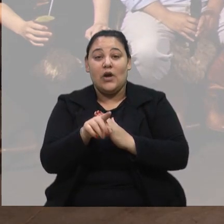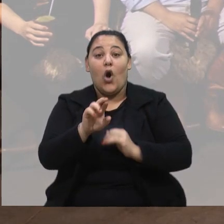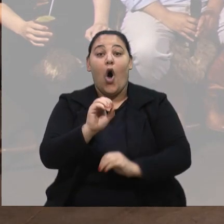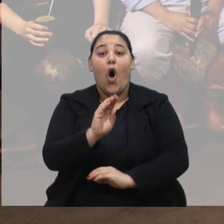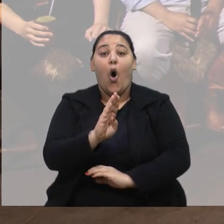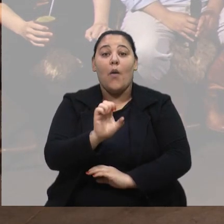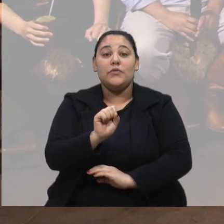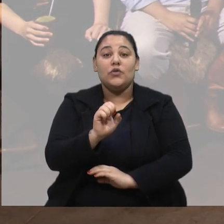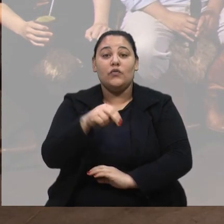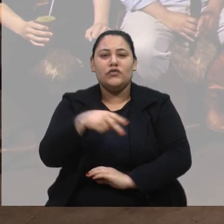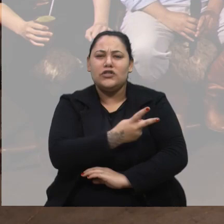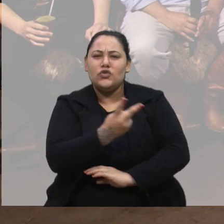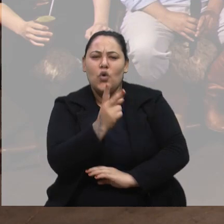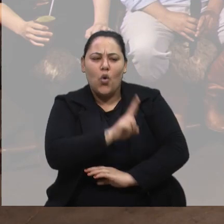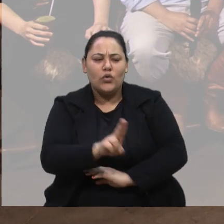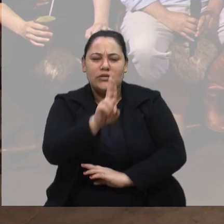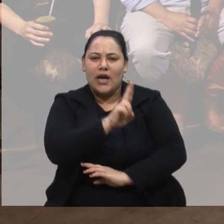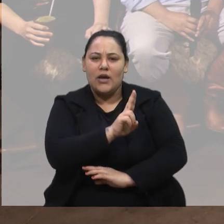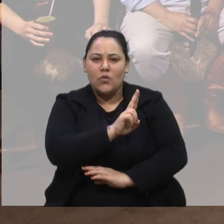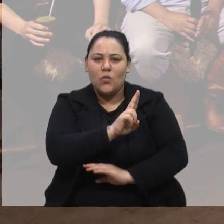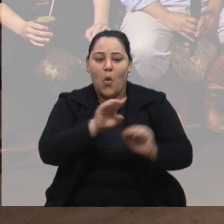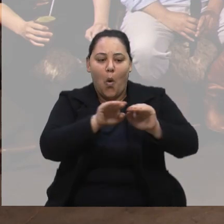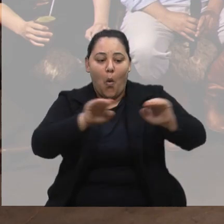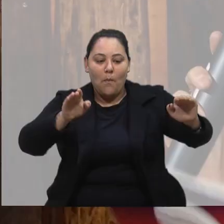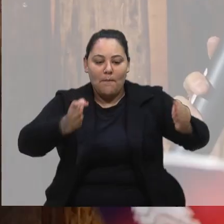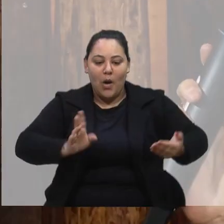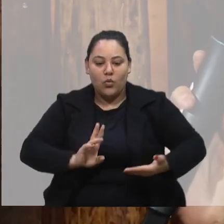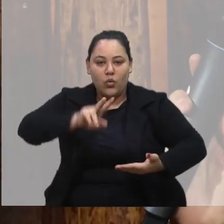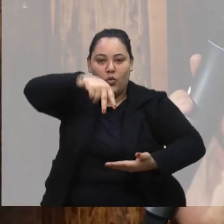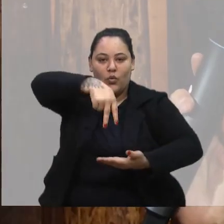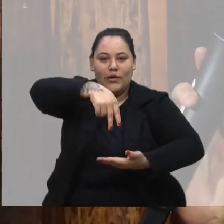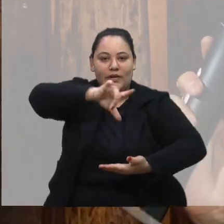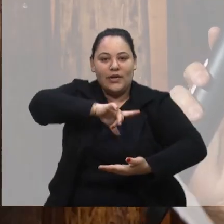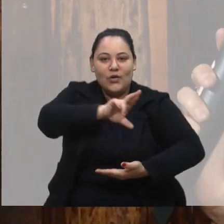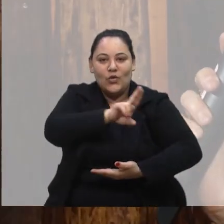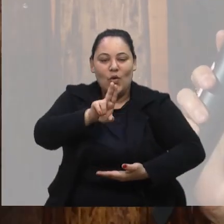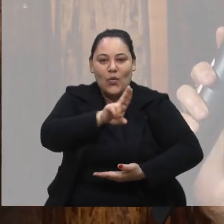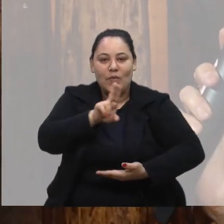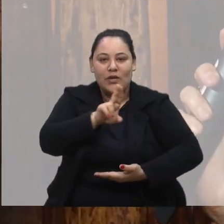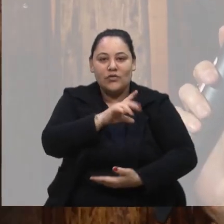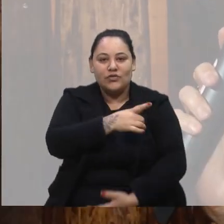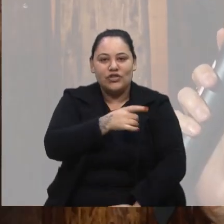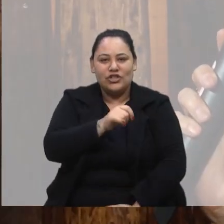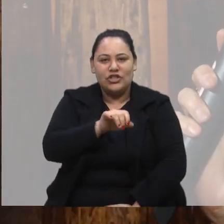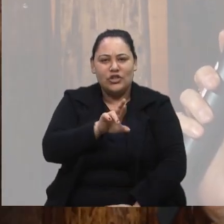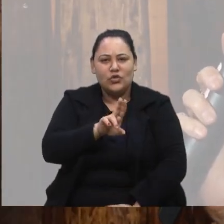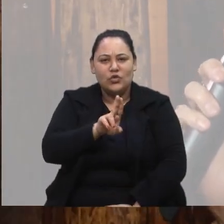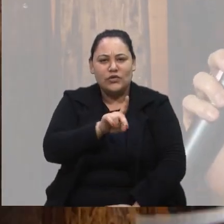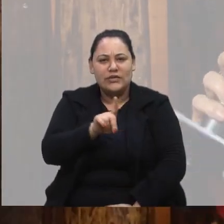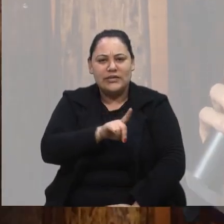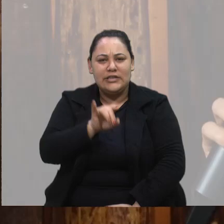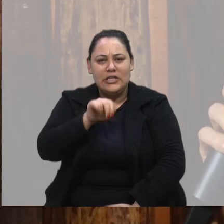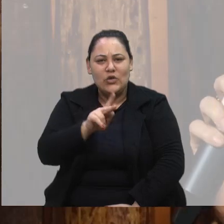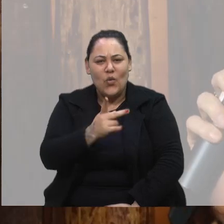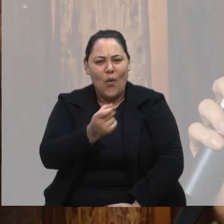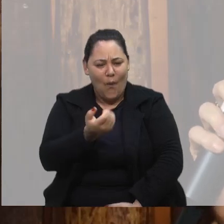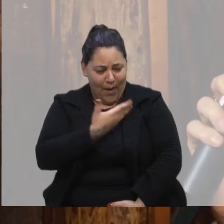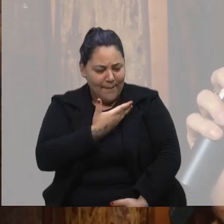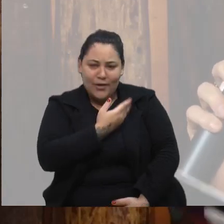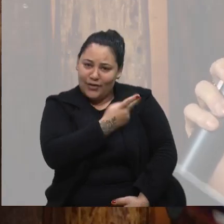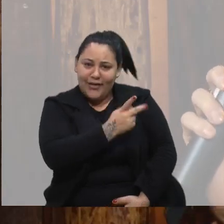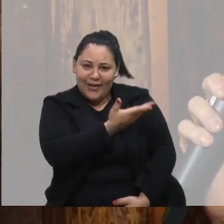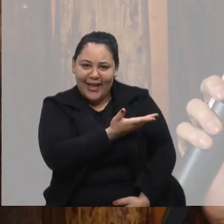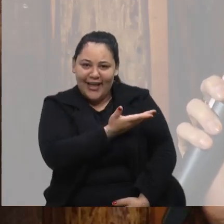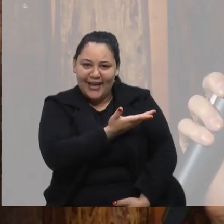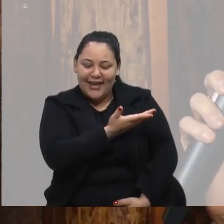Eduardo, que é o palco que tem o nome do Chiruzinho. E ele era um grande amigo seu, né? Tanto que